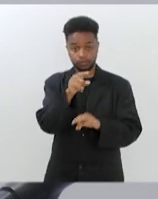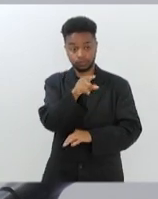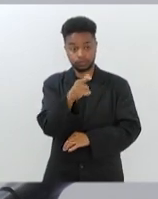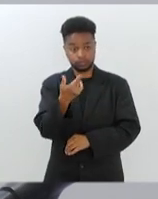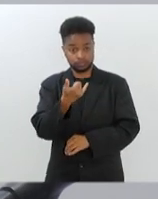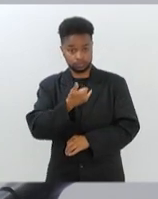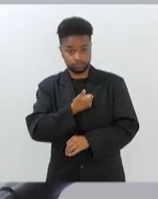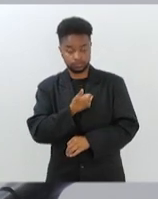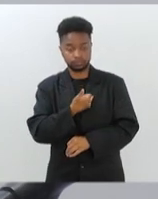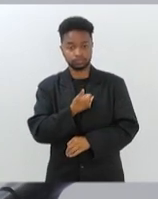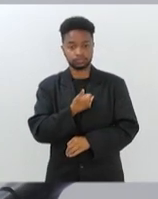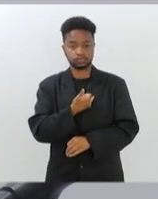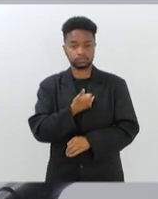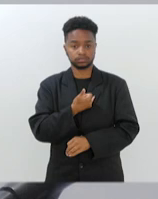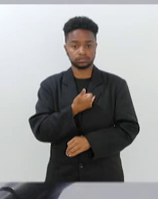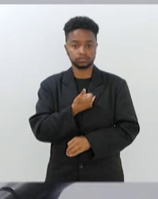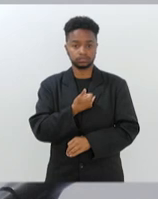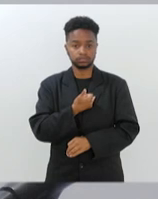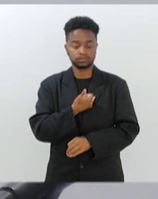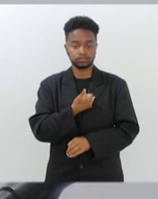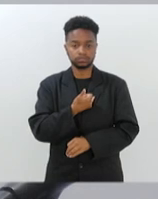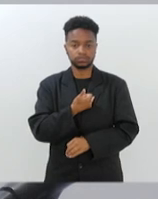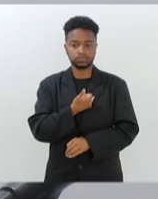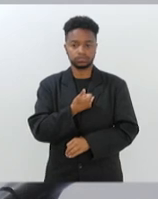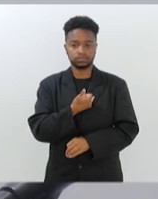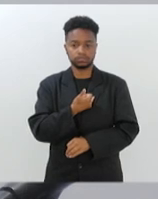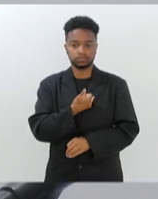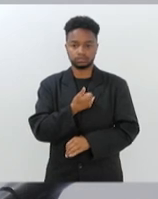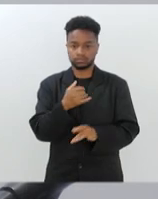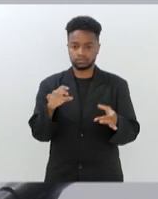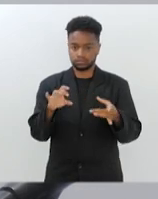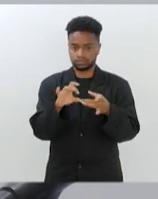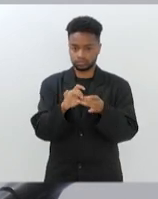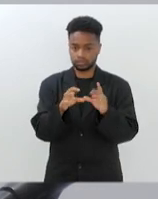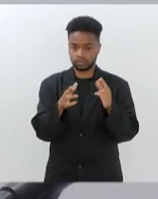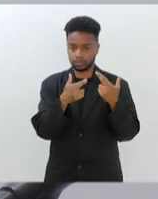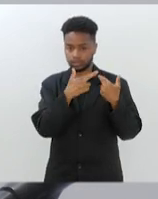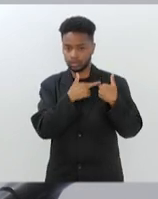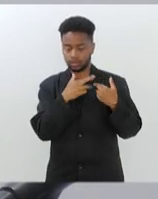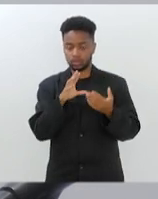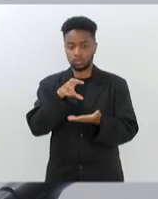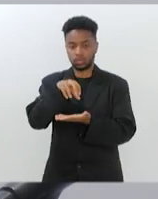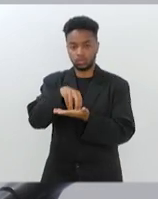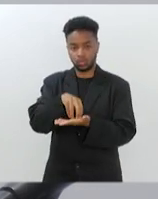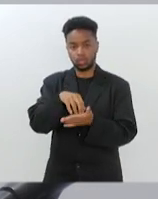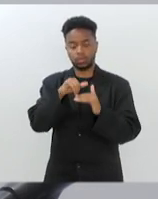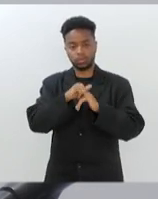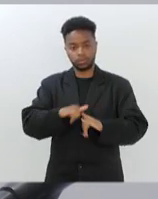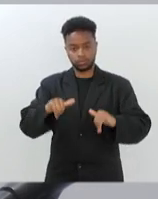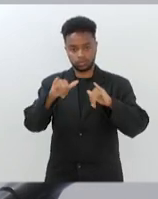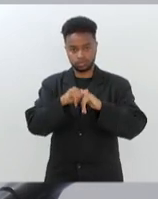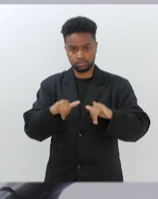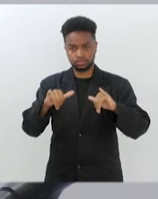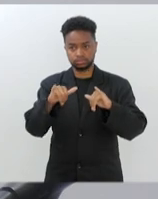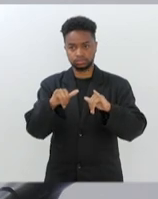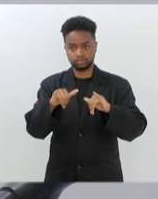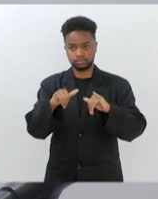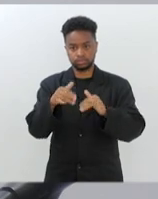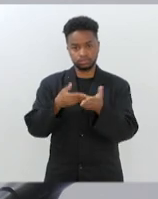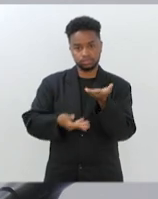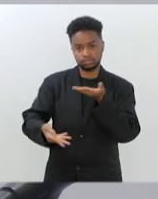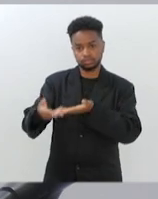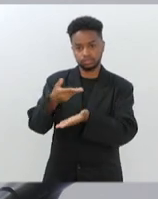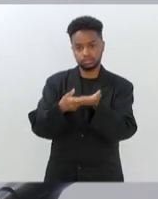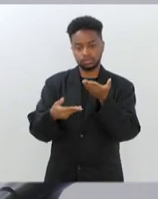eh eh Faz parte dessa da atribuição desse núcleo de Publicidade eh a interlocução com as